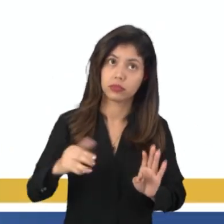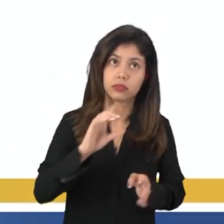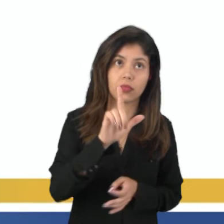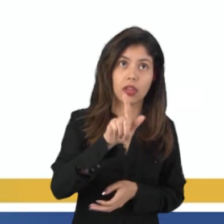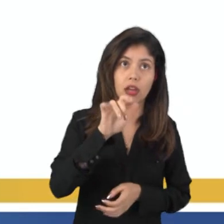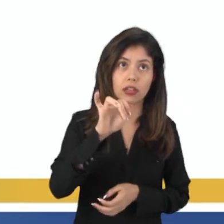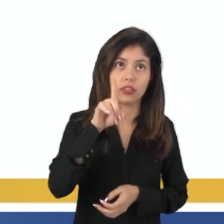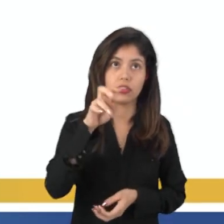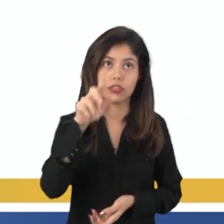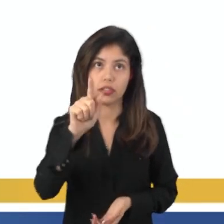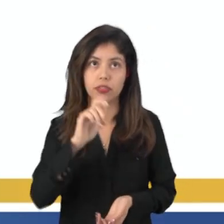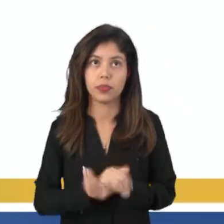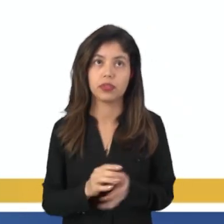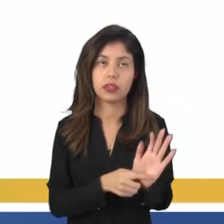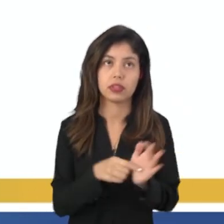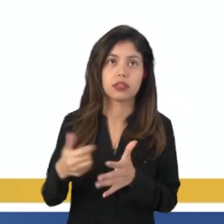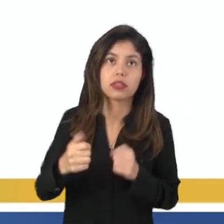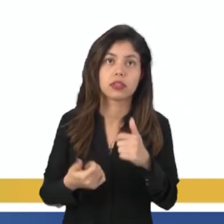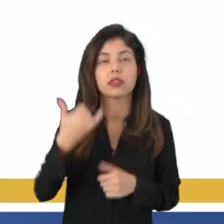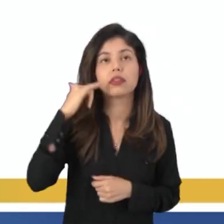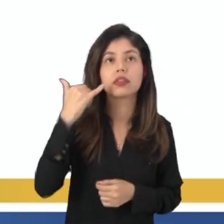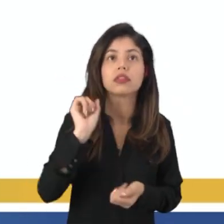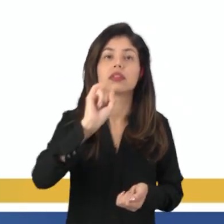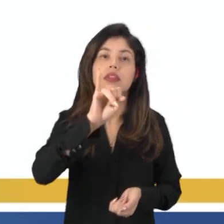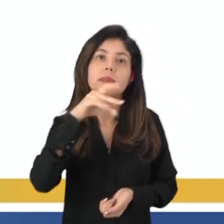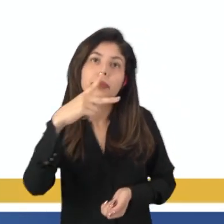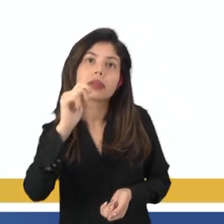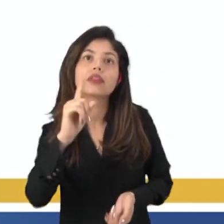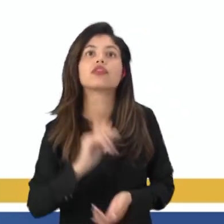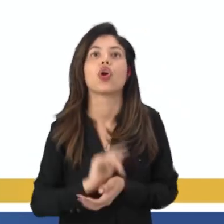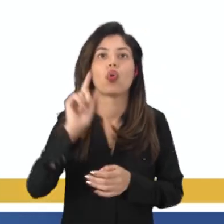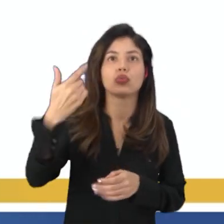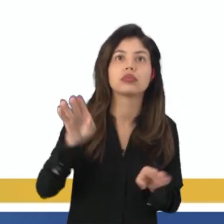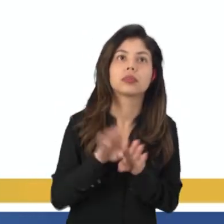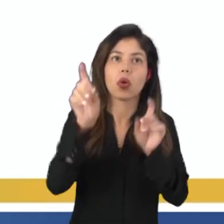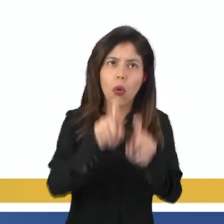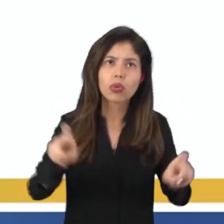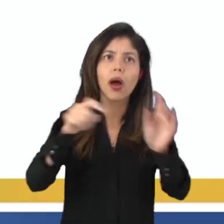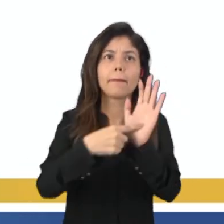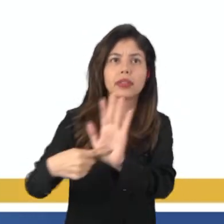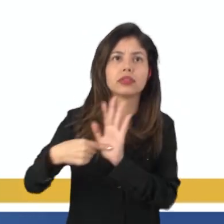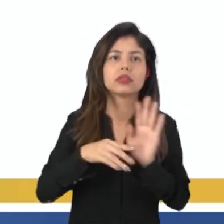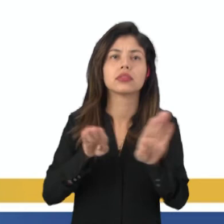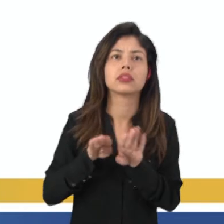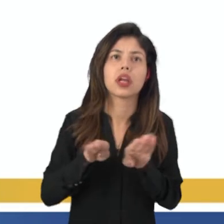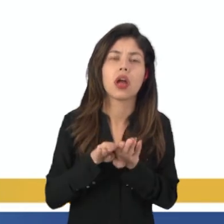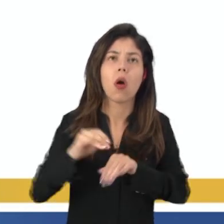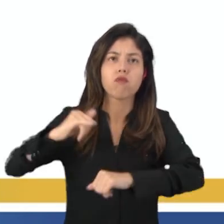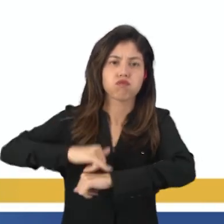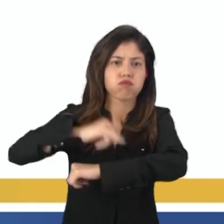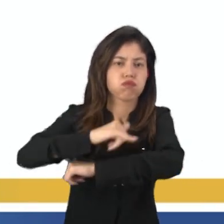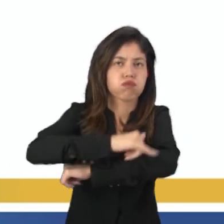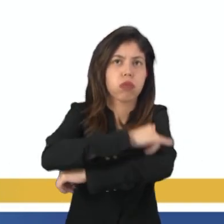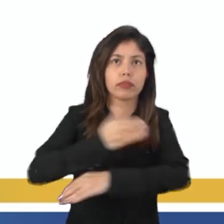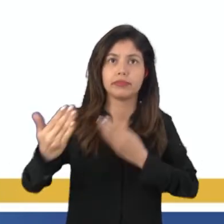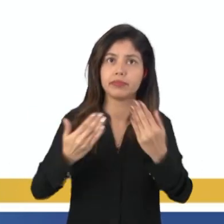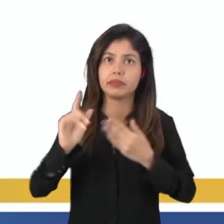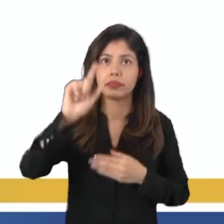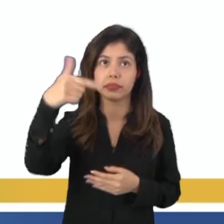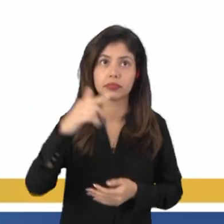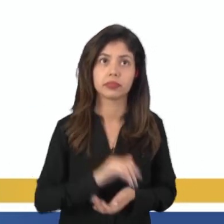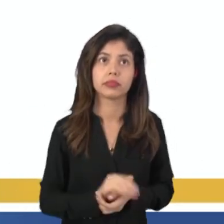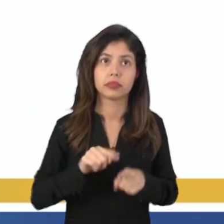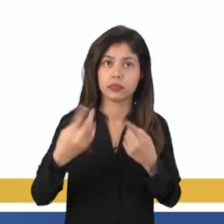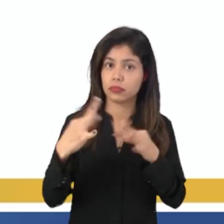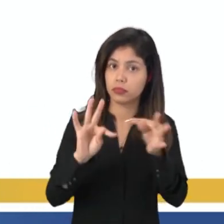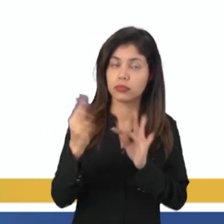gadgets, celulares, videogame, iPad, entre outros, ou computador, apresentam chances de obesidade em relação a outras